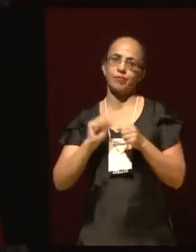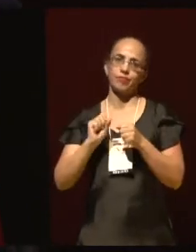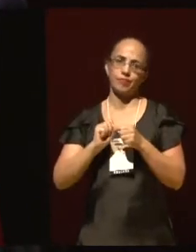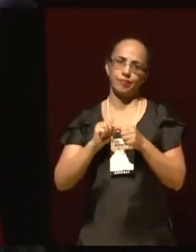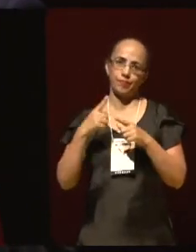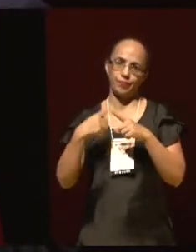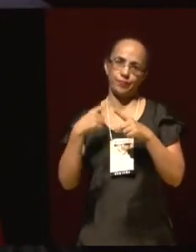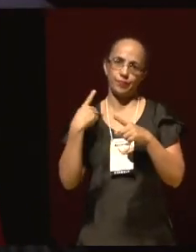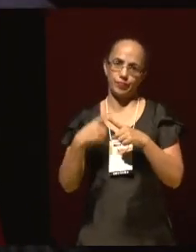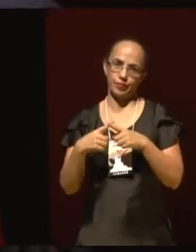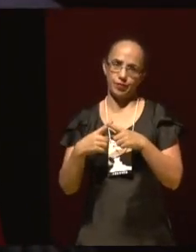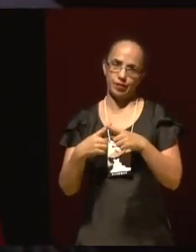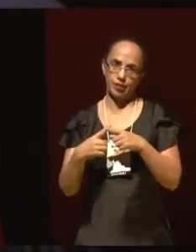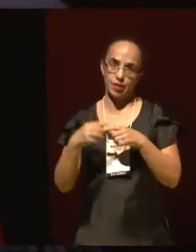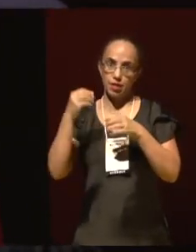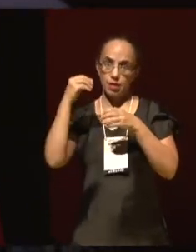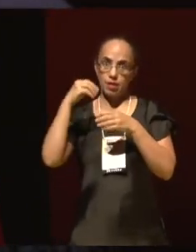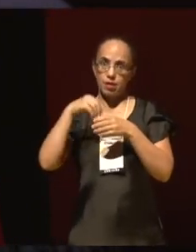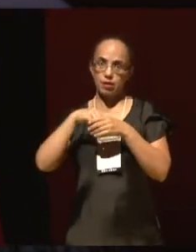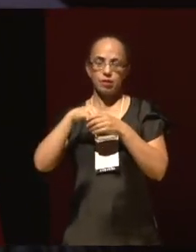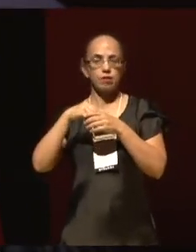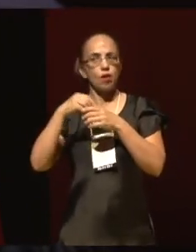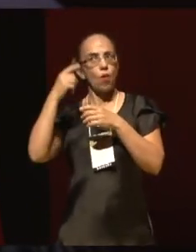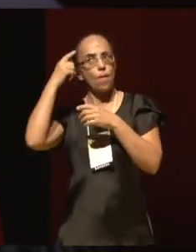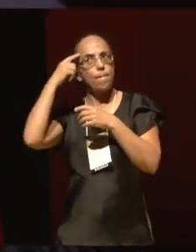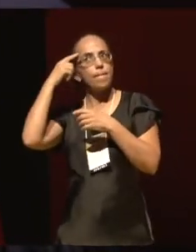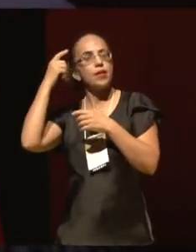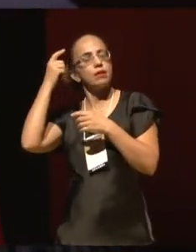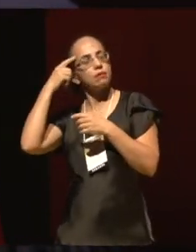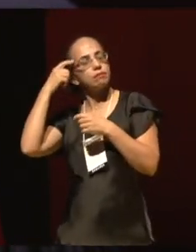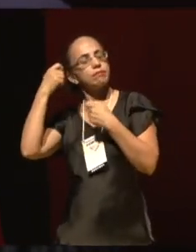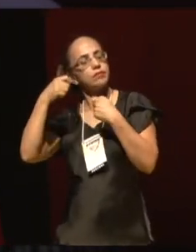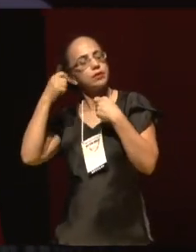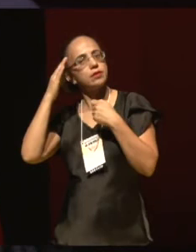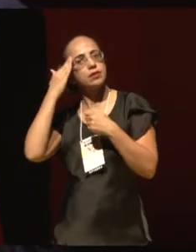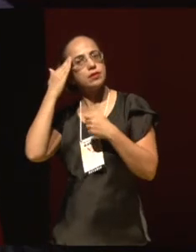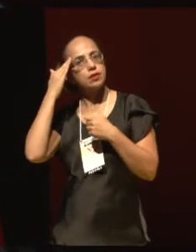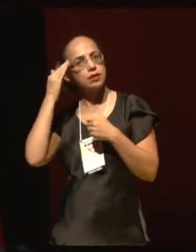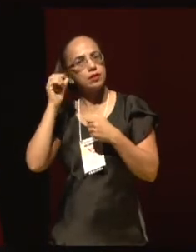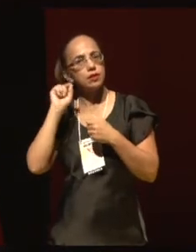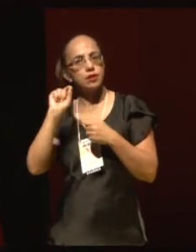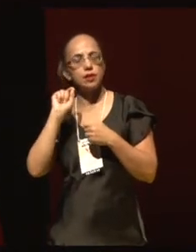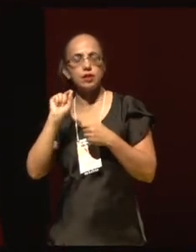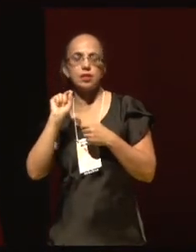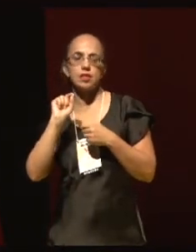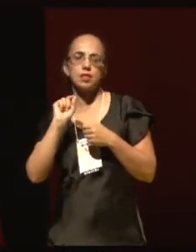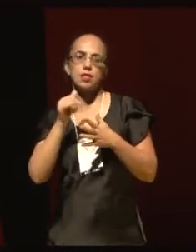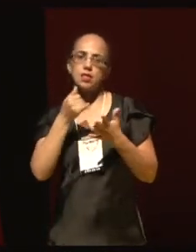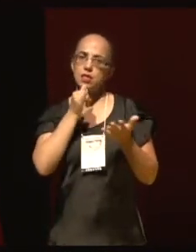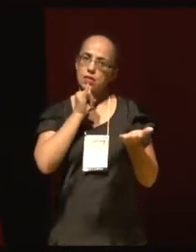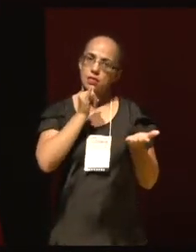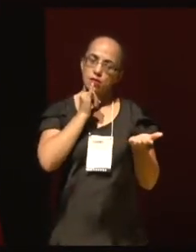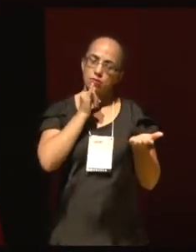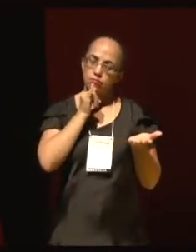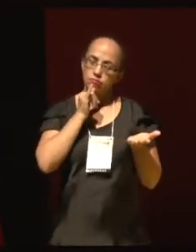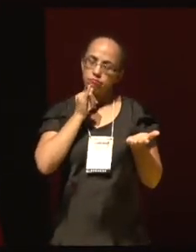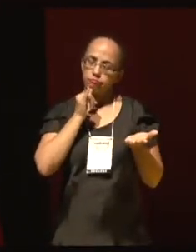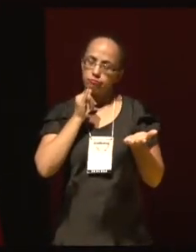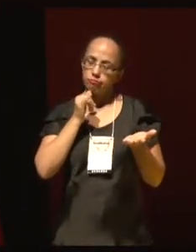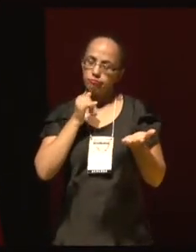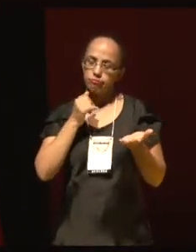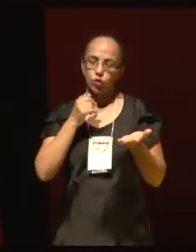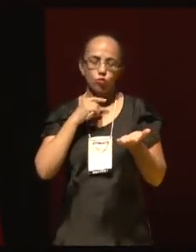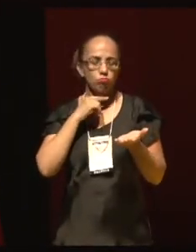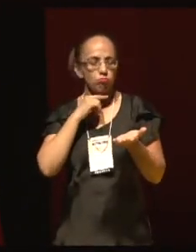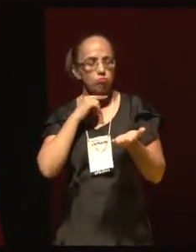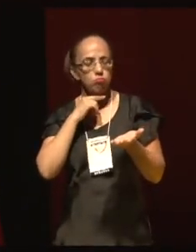Porque dentro do nosso pensamento devemos compreender que é um pré. Por exemplo, alguém que ainda não pode falar,